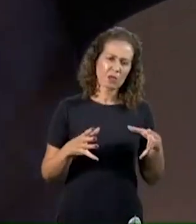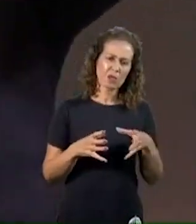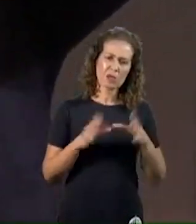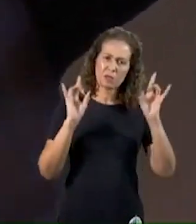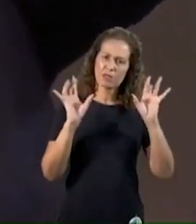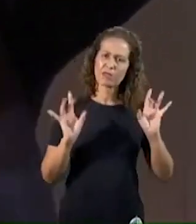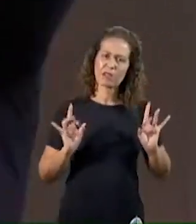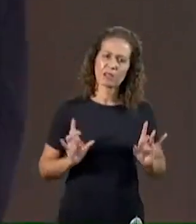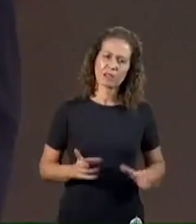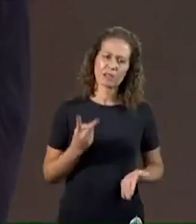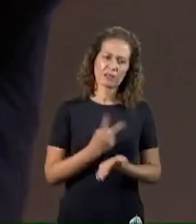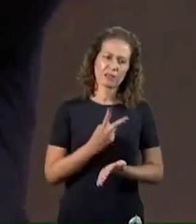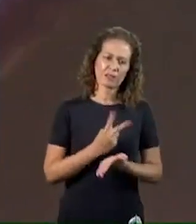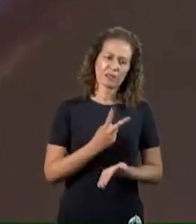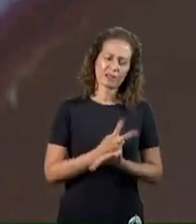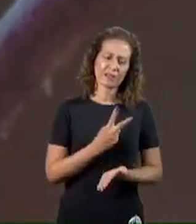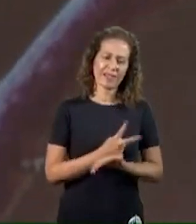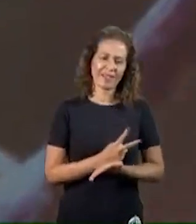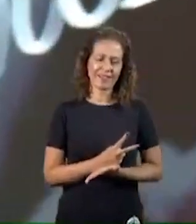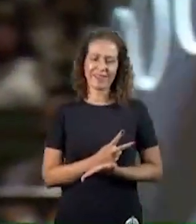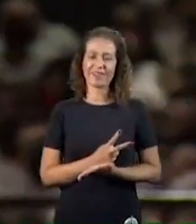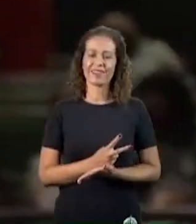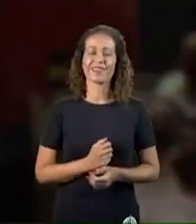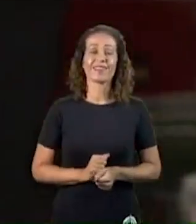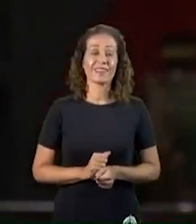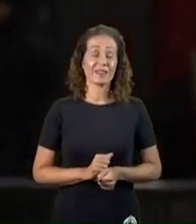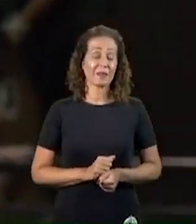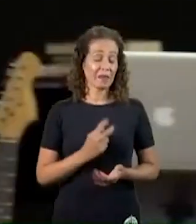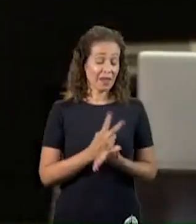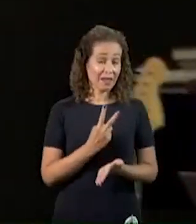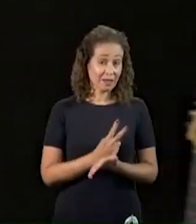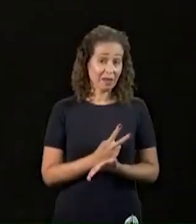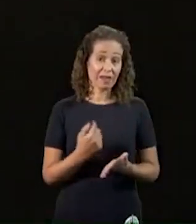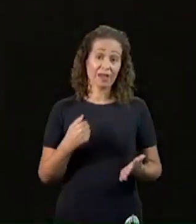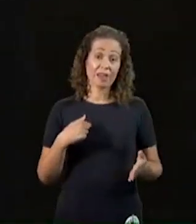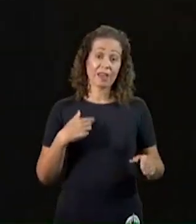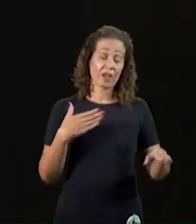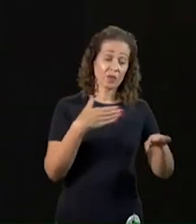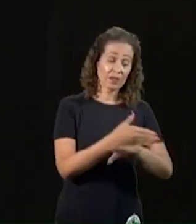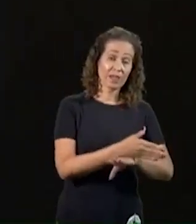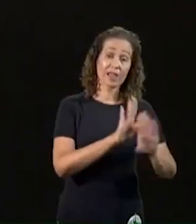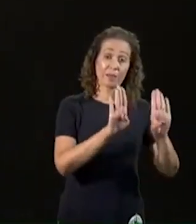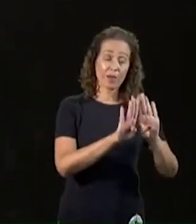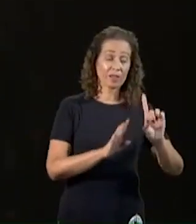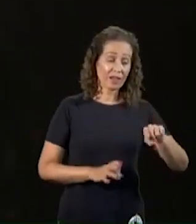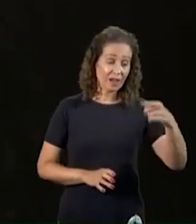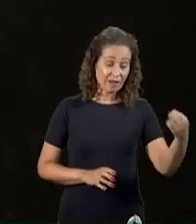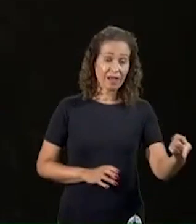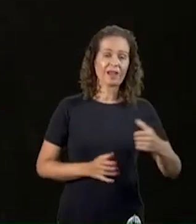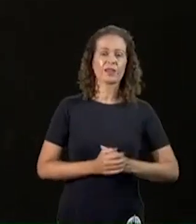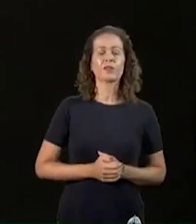mesma coisa dele, médico de coisa lá. E aí eu entrei na minha especialidade, eu entrei na porta ao lado.